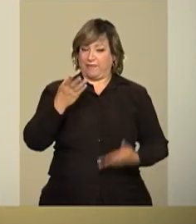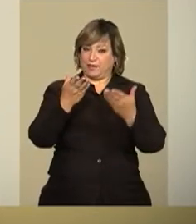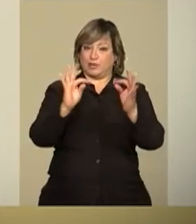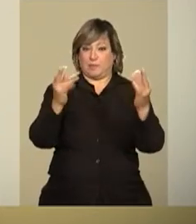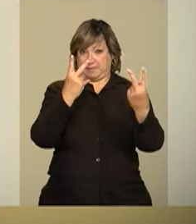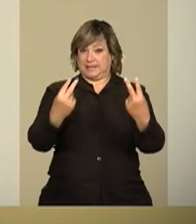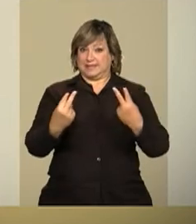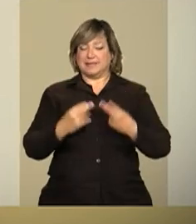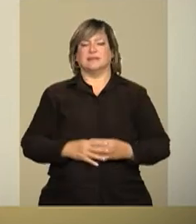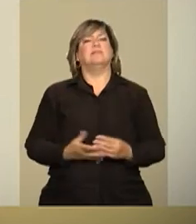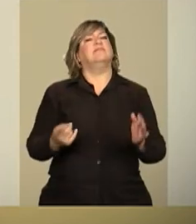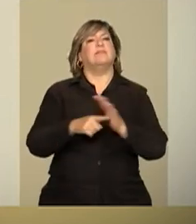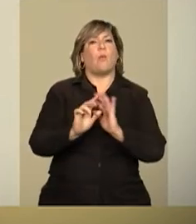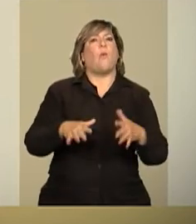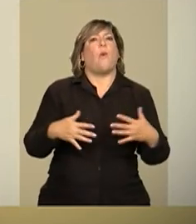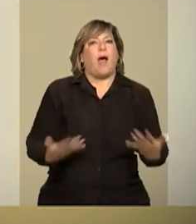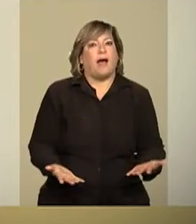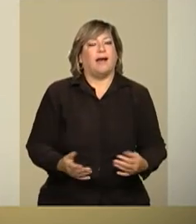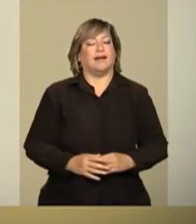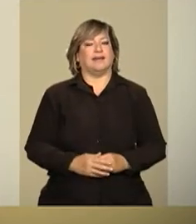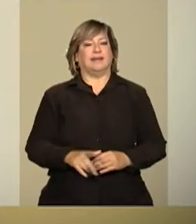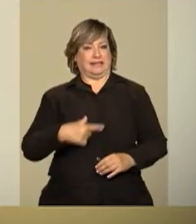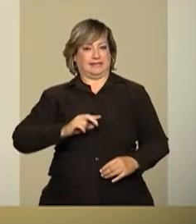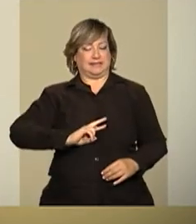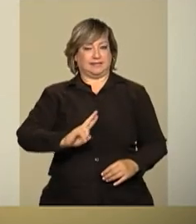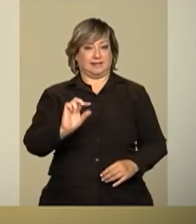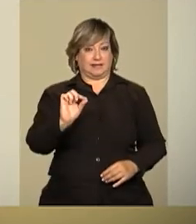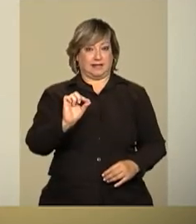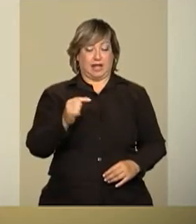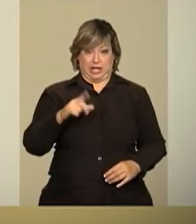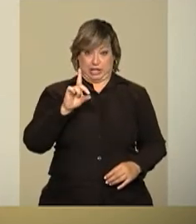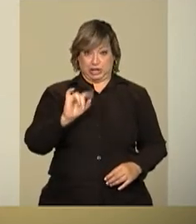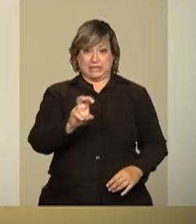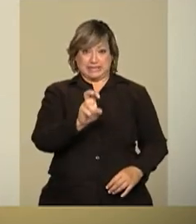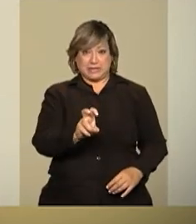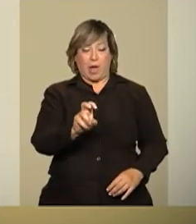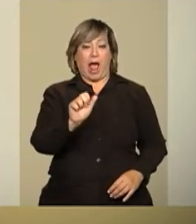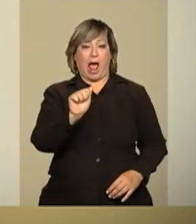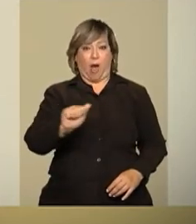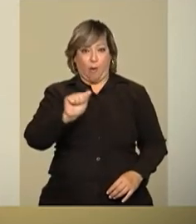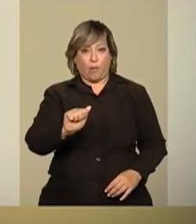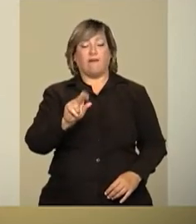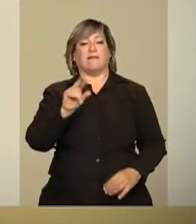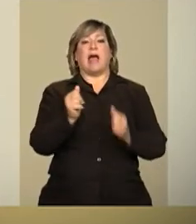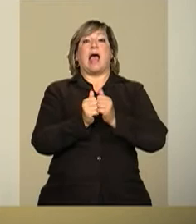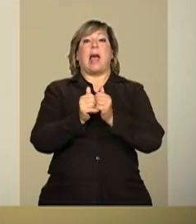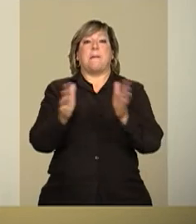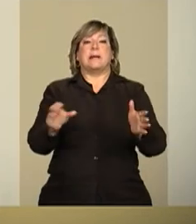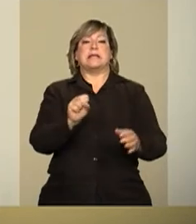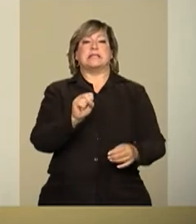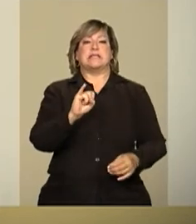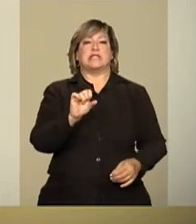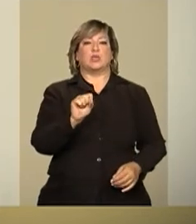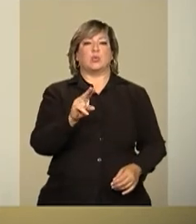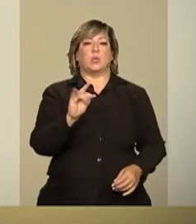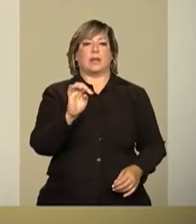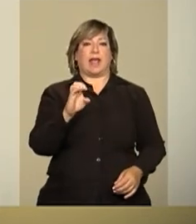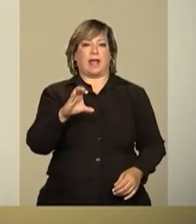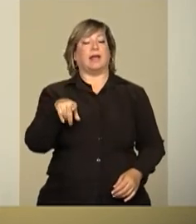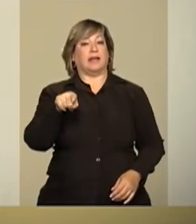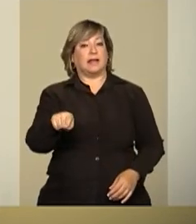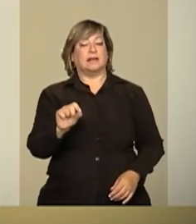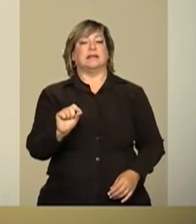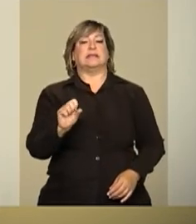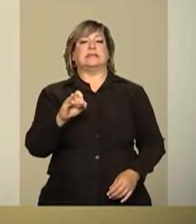para nossos ouvintes e que novidade é essa presidenta olha Max no dia cinco de agosto será aberto Sisutec que é o sistema